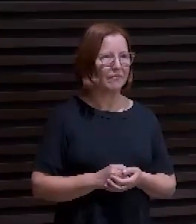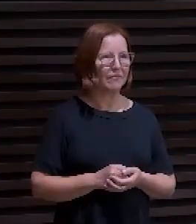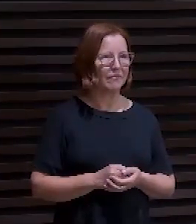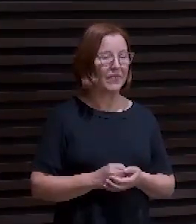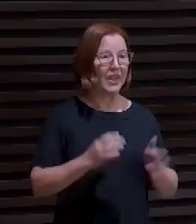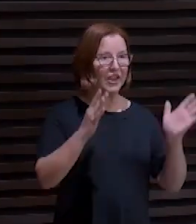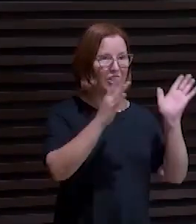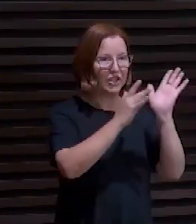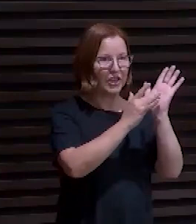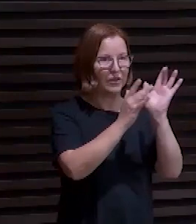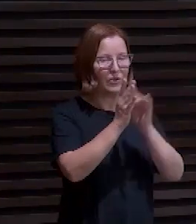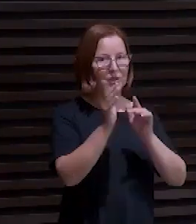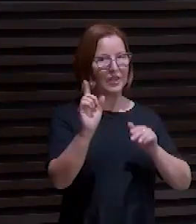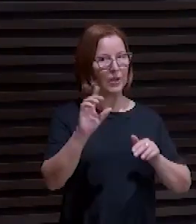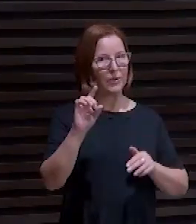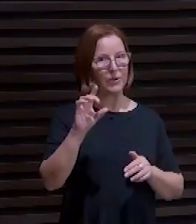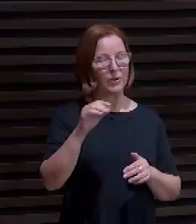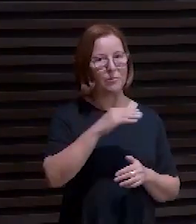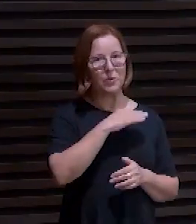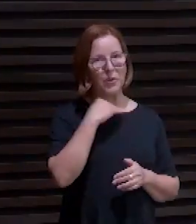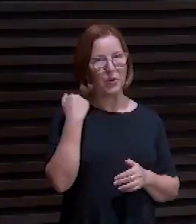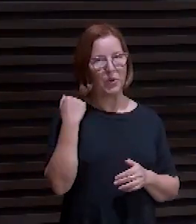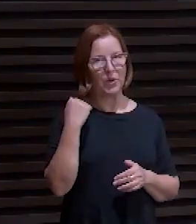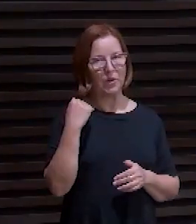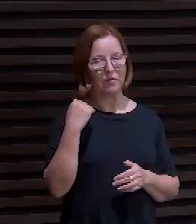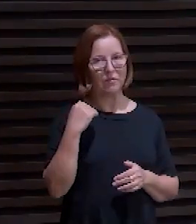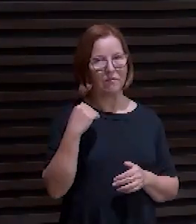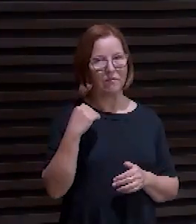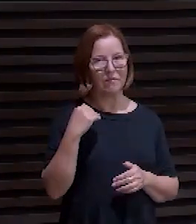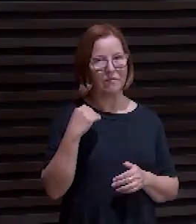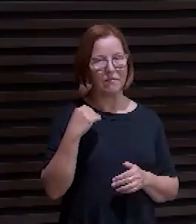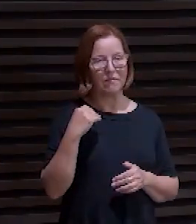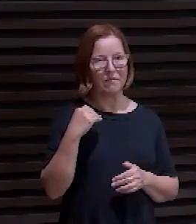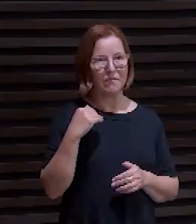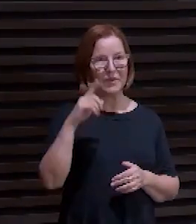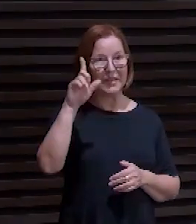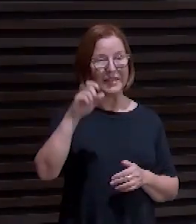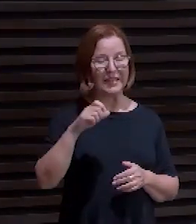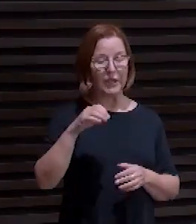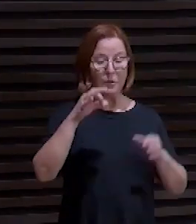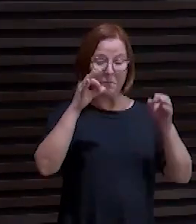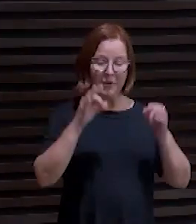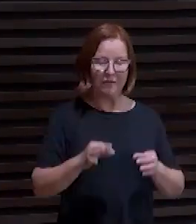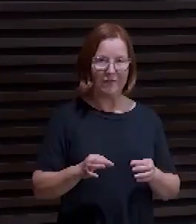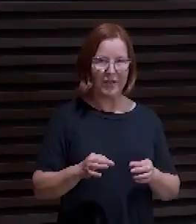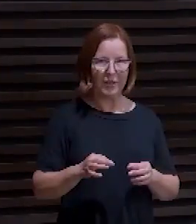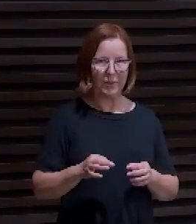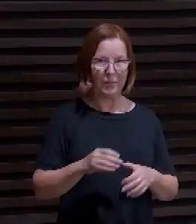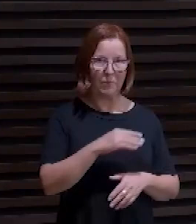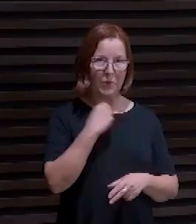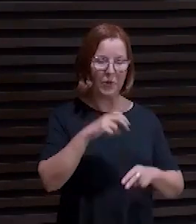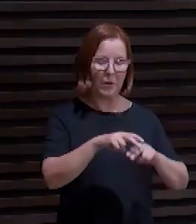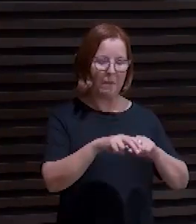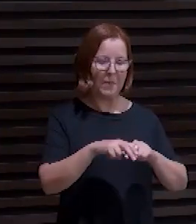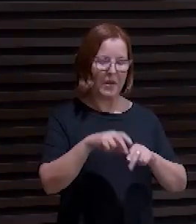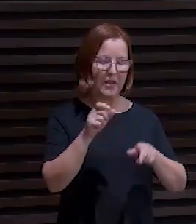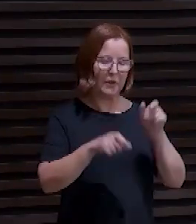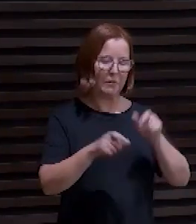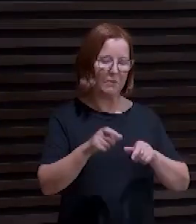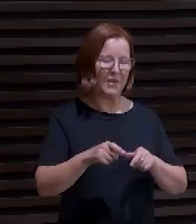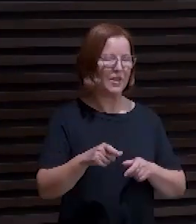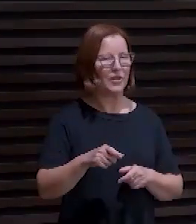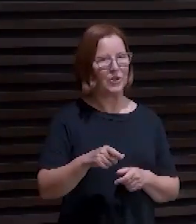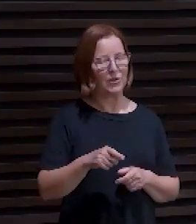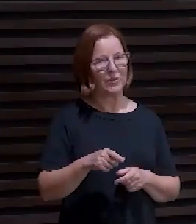Jesus não apenas morreu como perfeito pelos imperfeitos, o sem pecado pelos